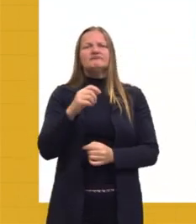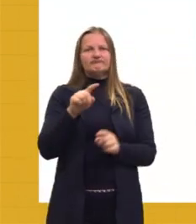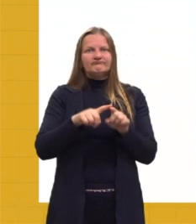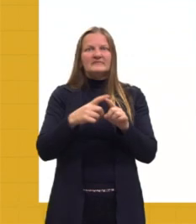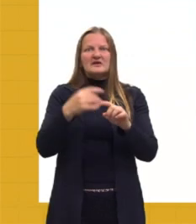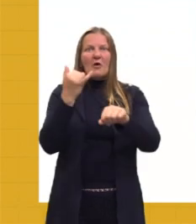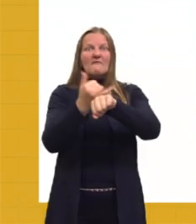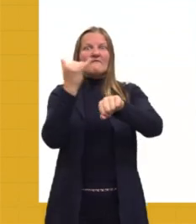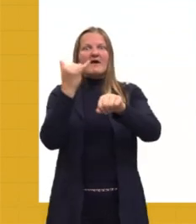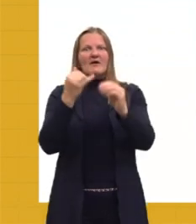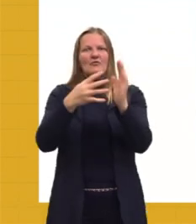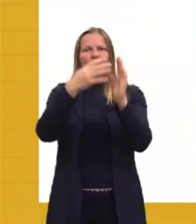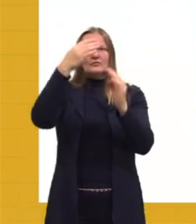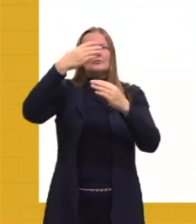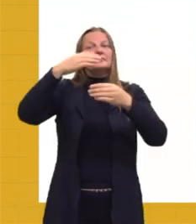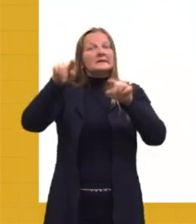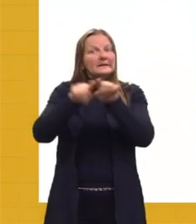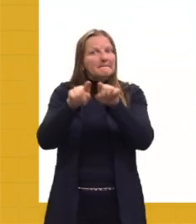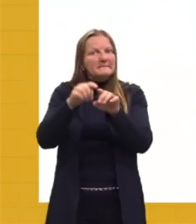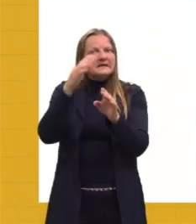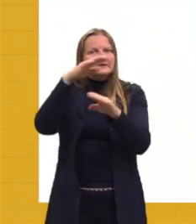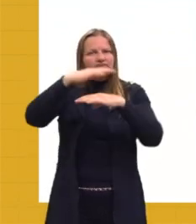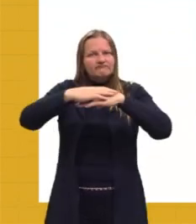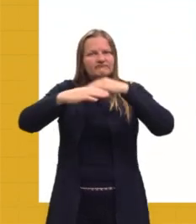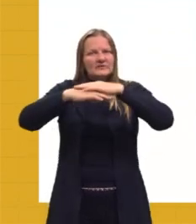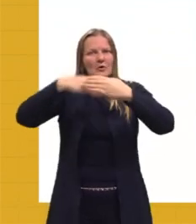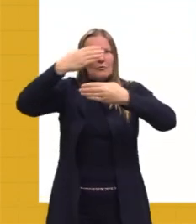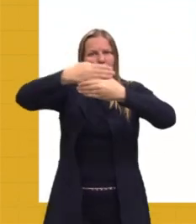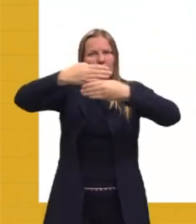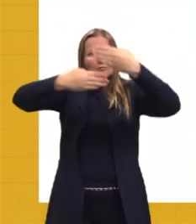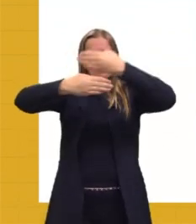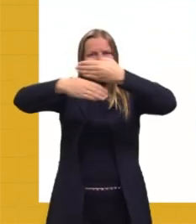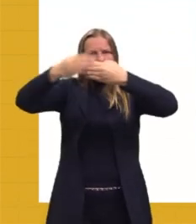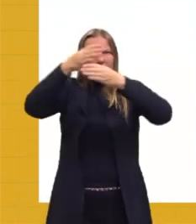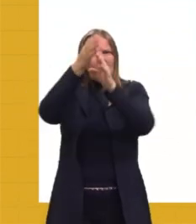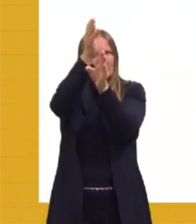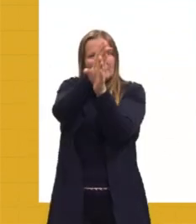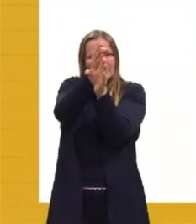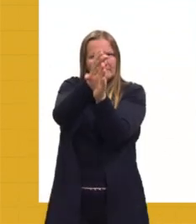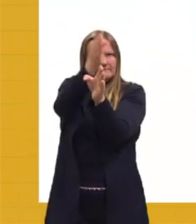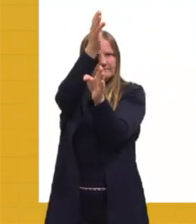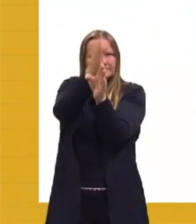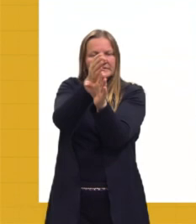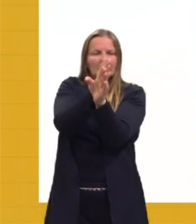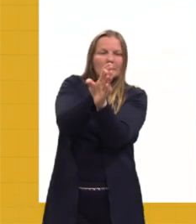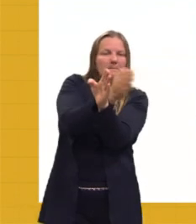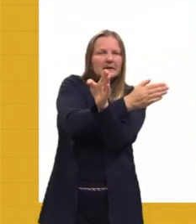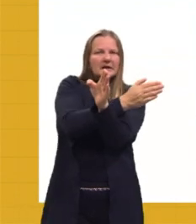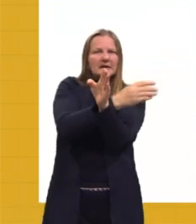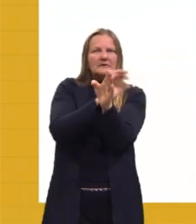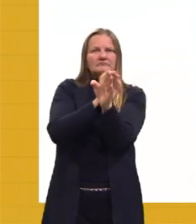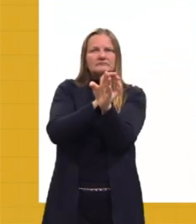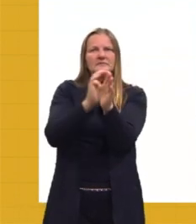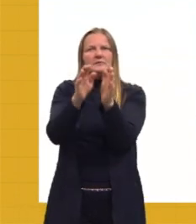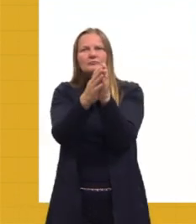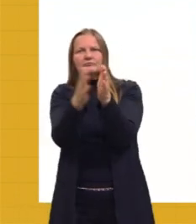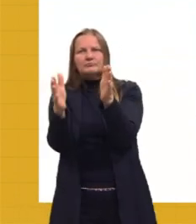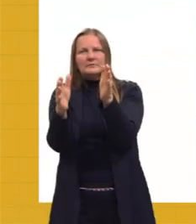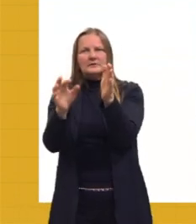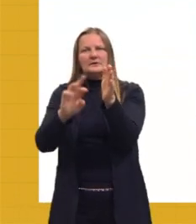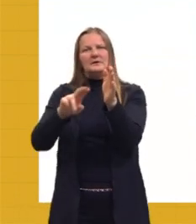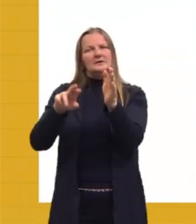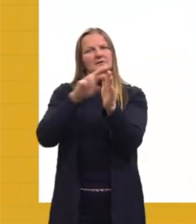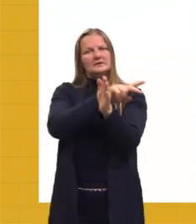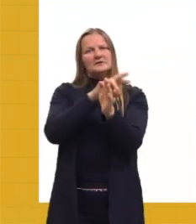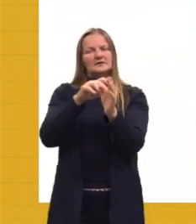inclui né o muro de Berlim uma barreira olha aqui delimitando bem aonde é cada setor